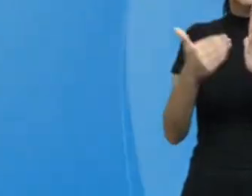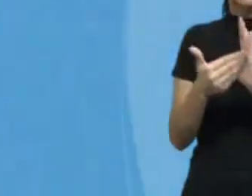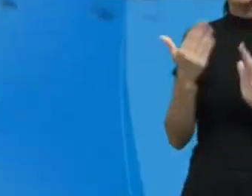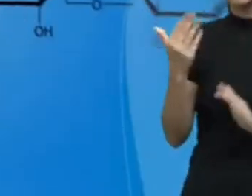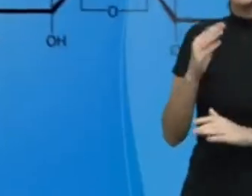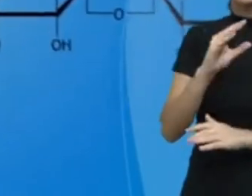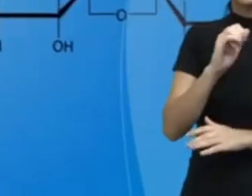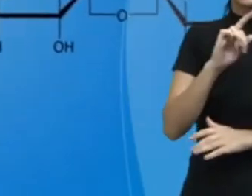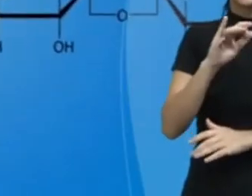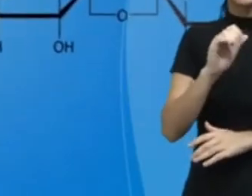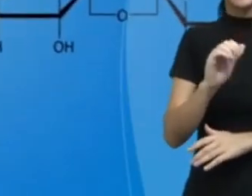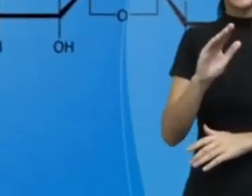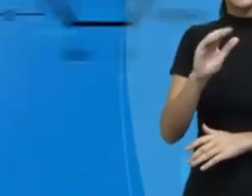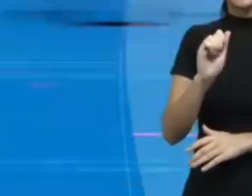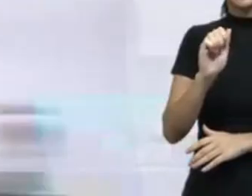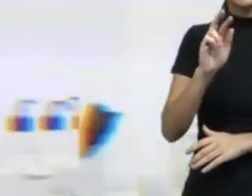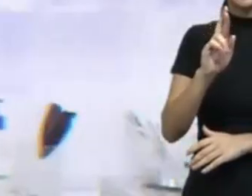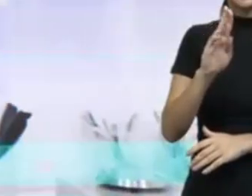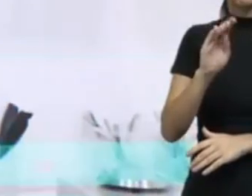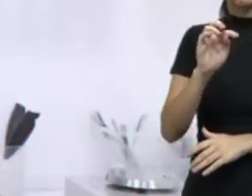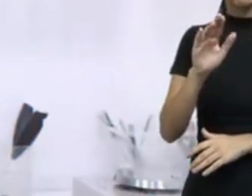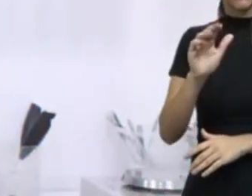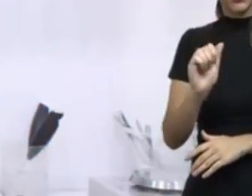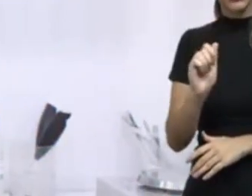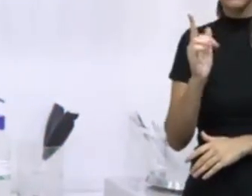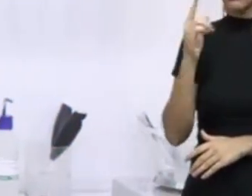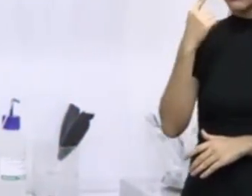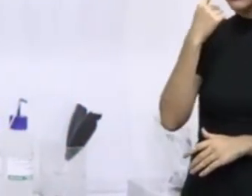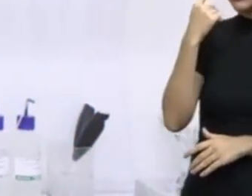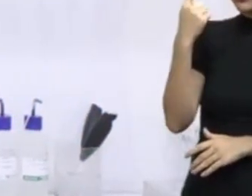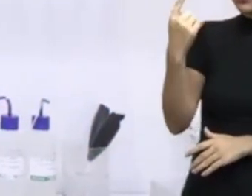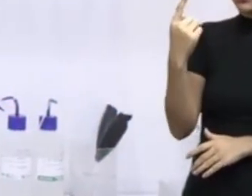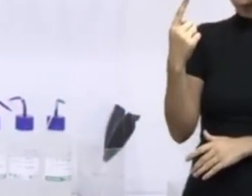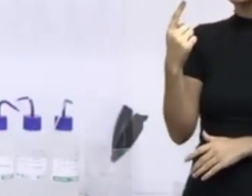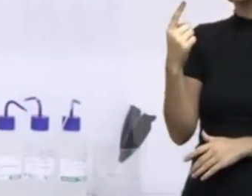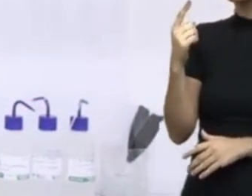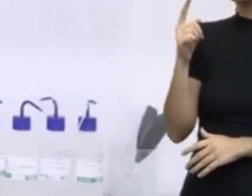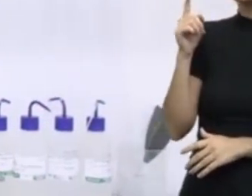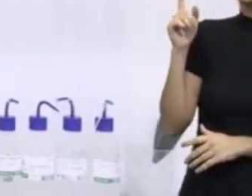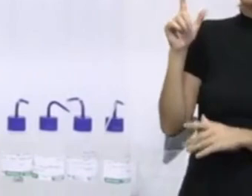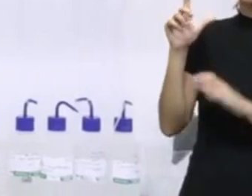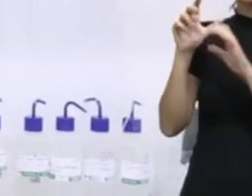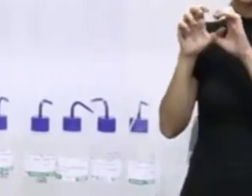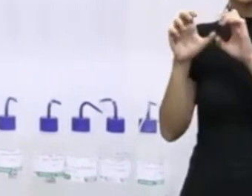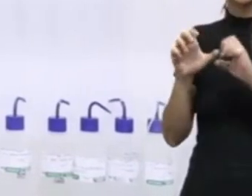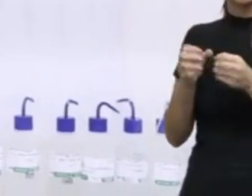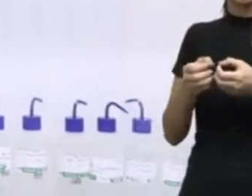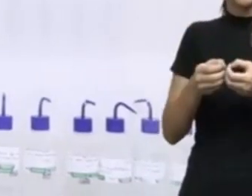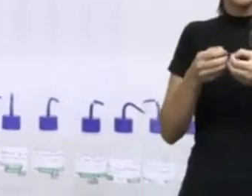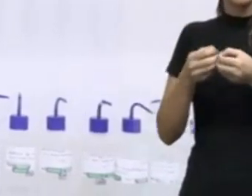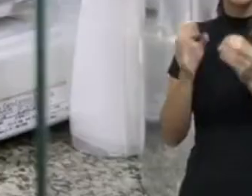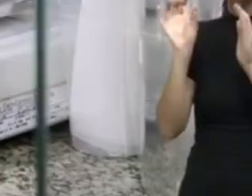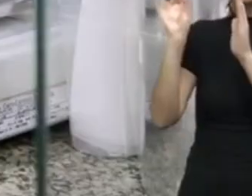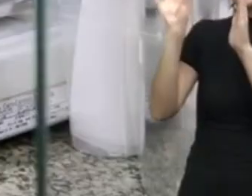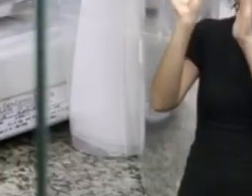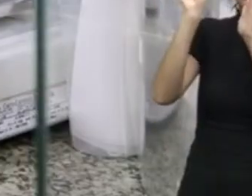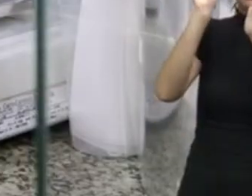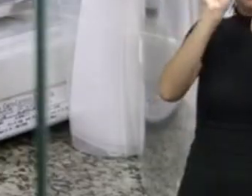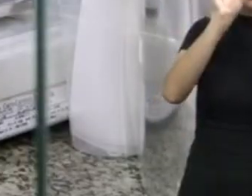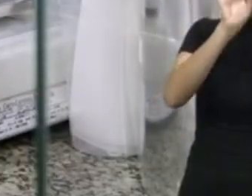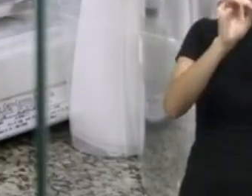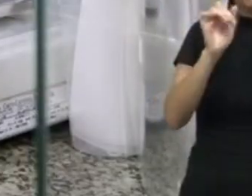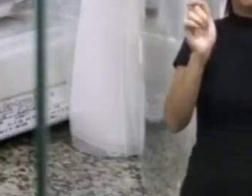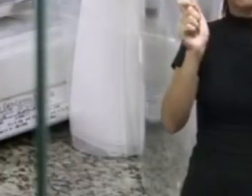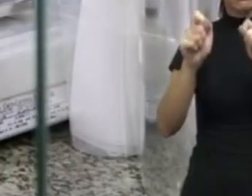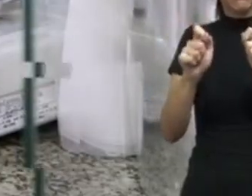carbônica, é quase tudo composto orgânico. Então, quando se olha, o farmacêutico olha a estrutura molecular de cada coisa que está sendo